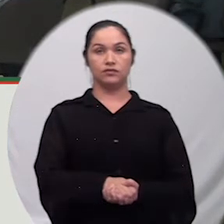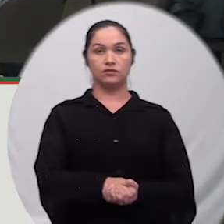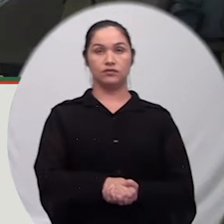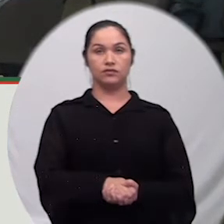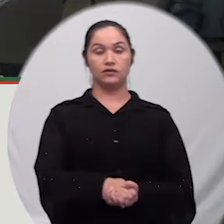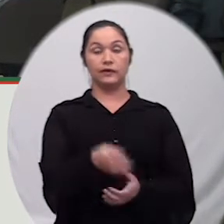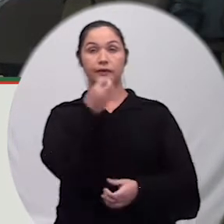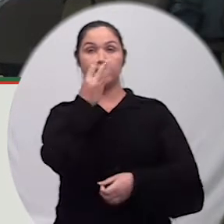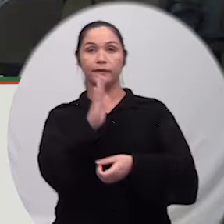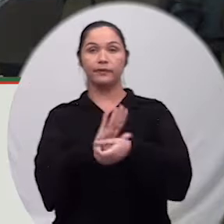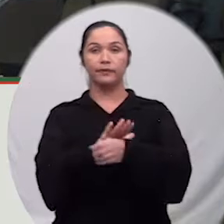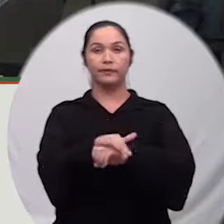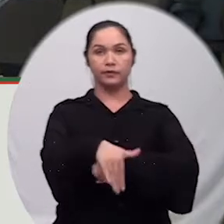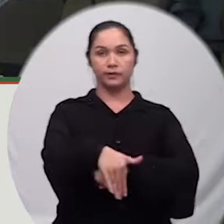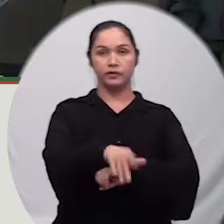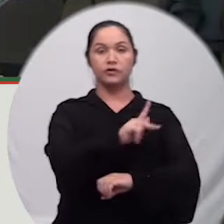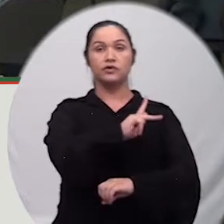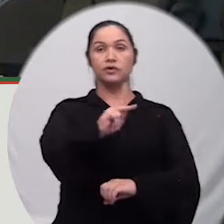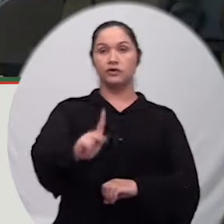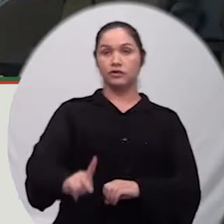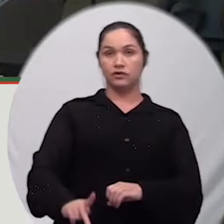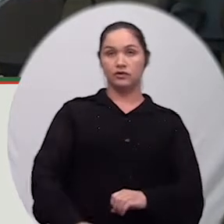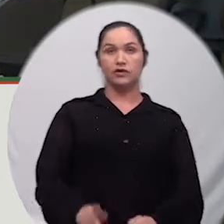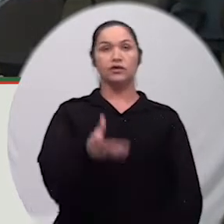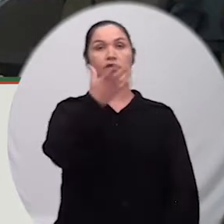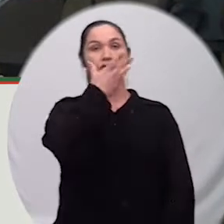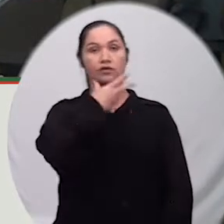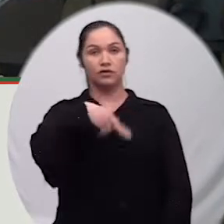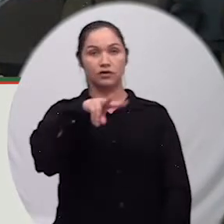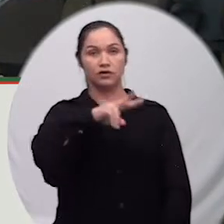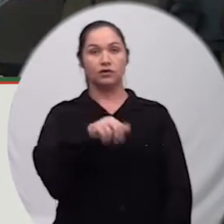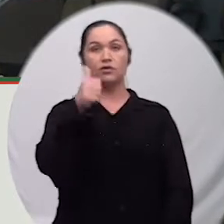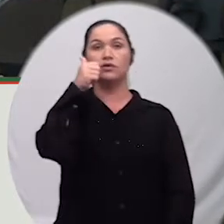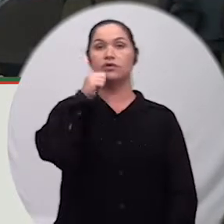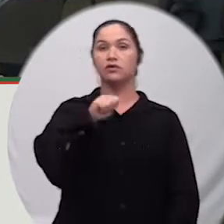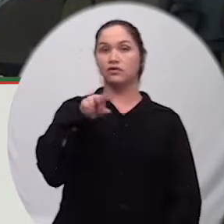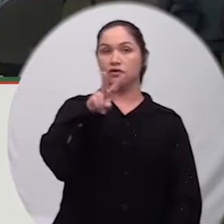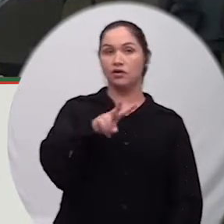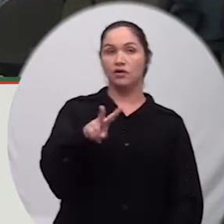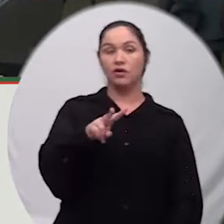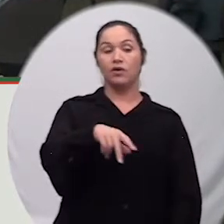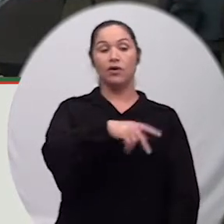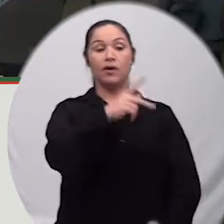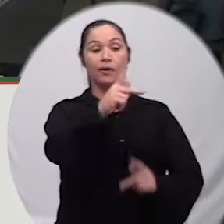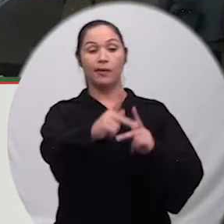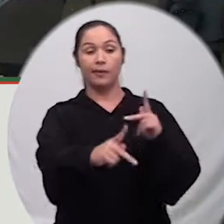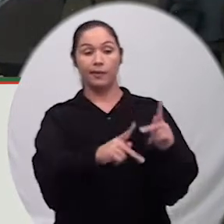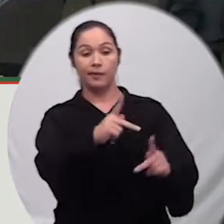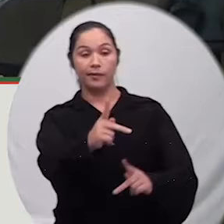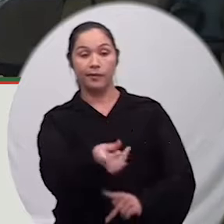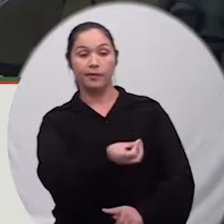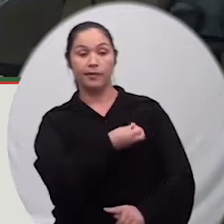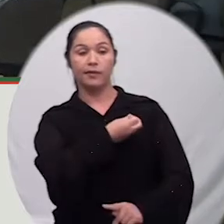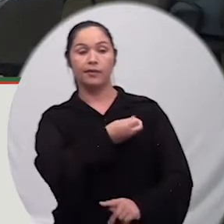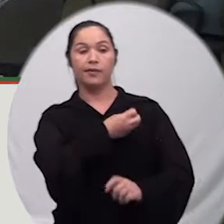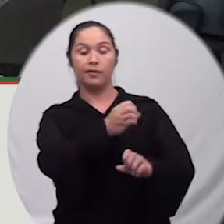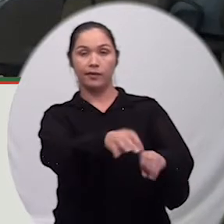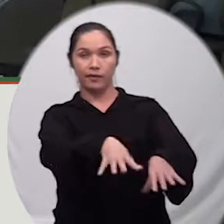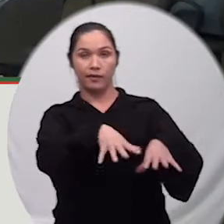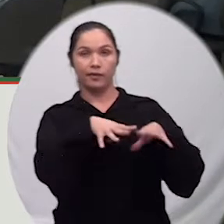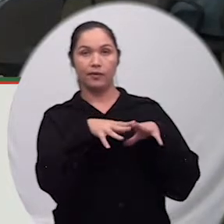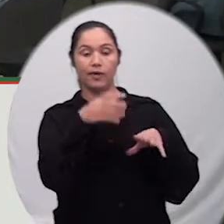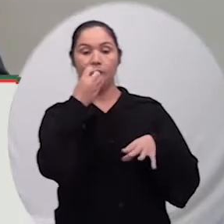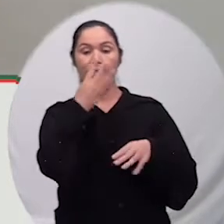Boa noite, senhor presidente, vereadores, vereadoras, ao público presente, sejam todos bem-vindos. Bom, primeiramente, só queria fazer um relato